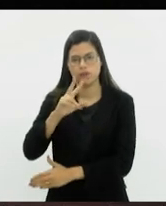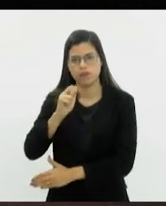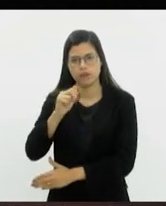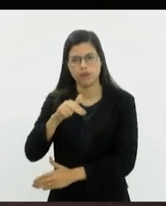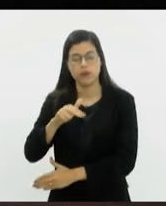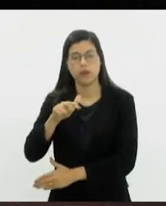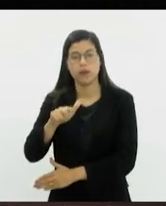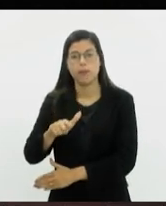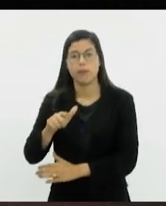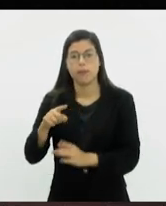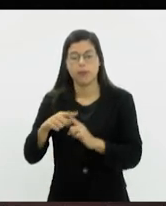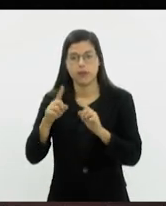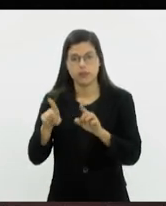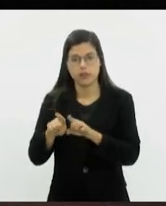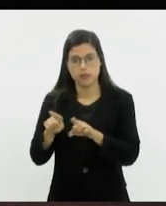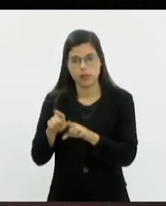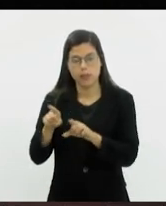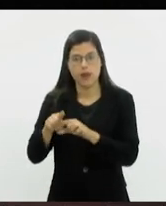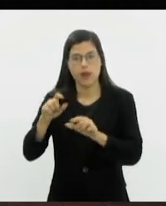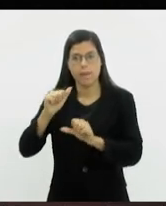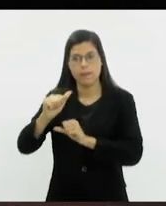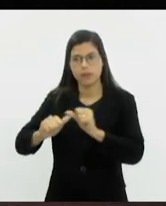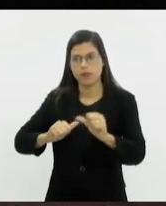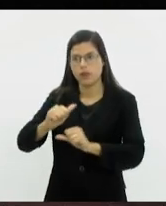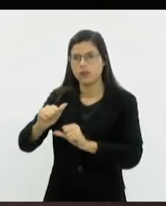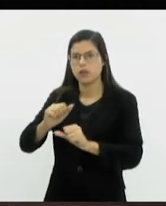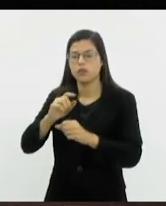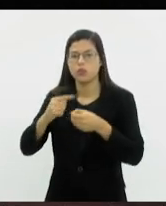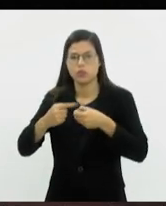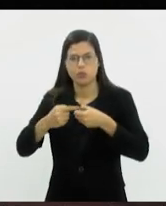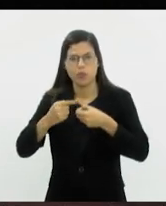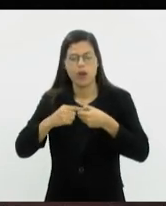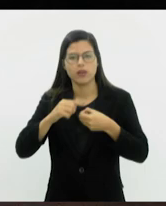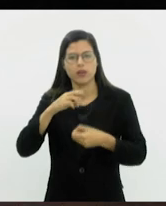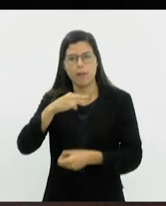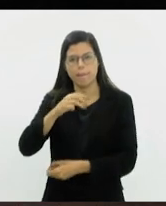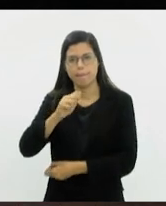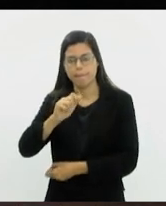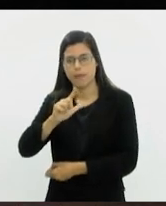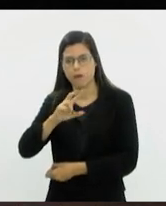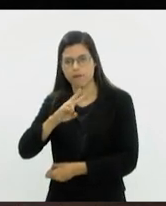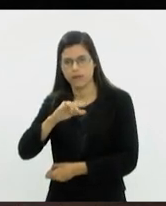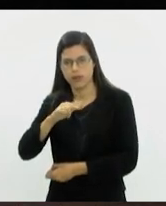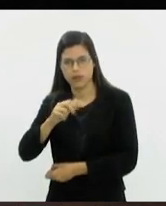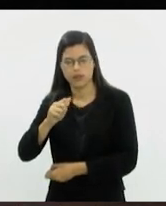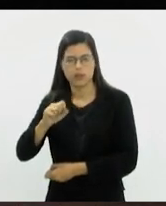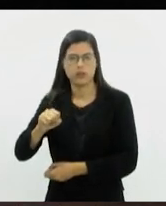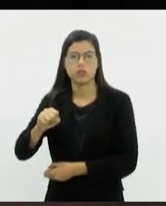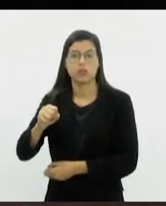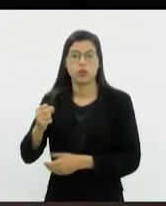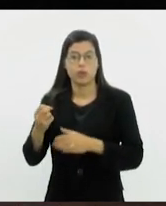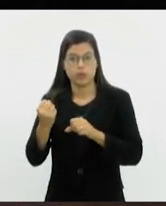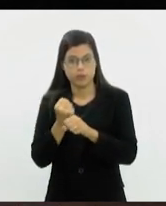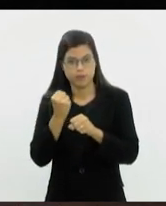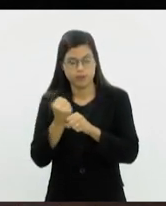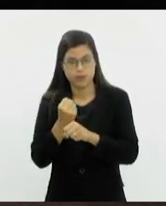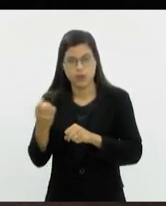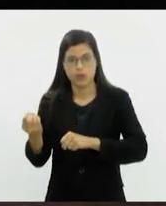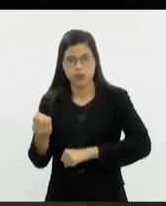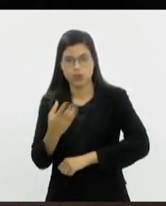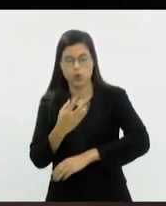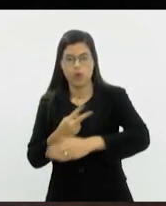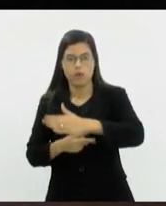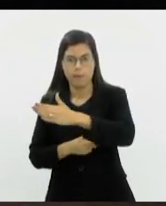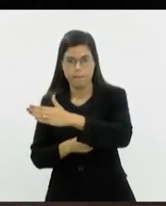a reurbanização do bairro das Malvinas, da Ilha Leocádia, a construção da nova ponte